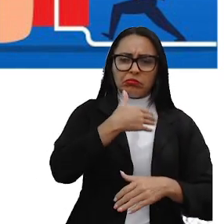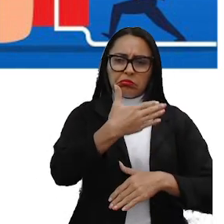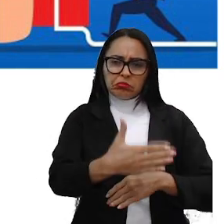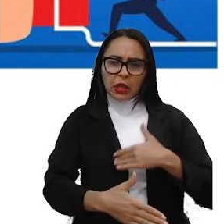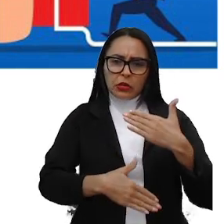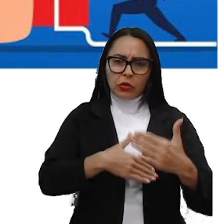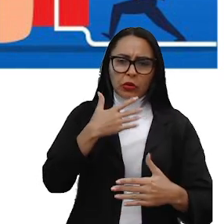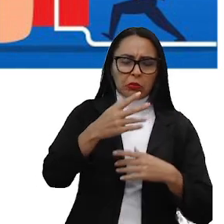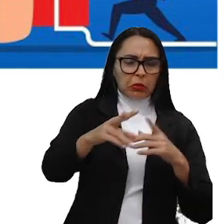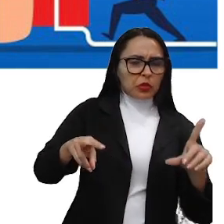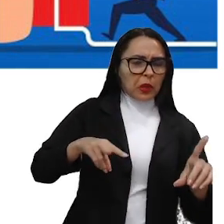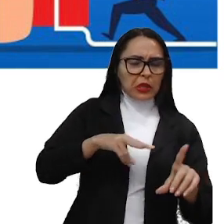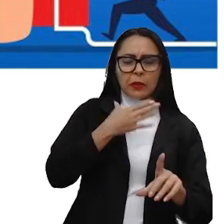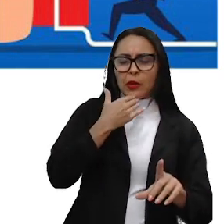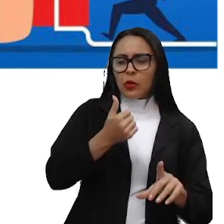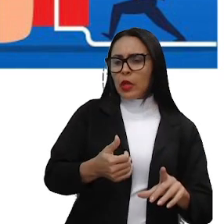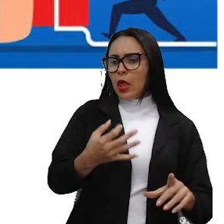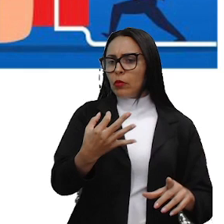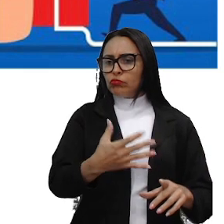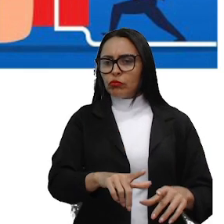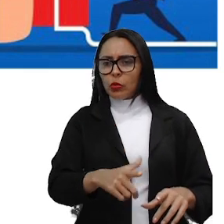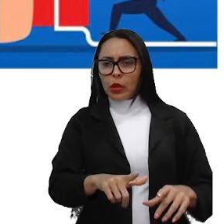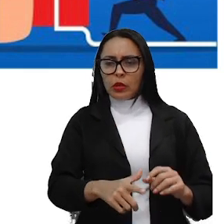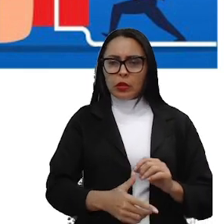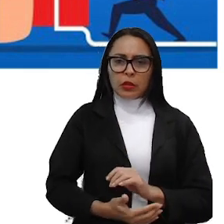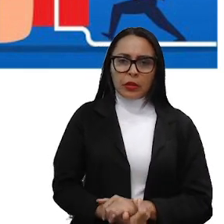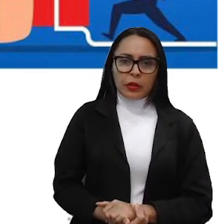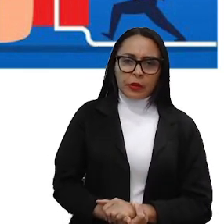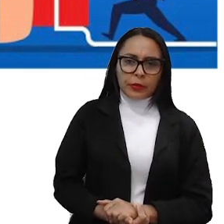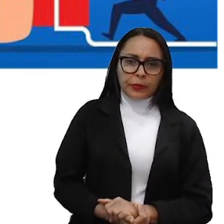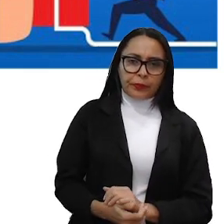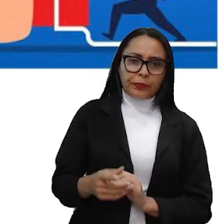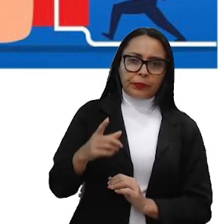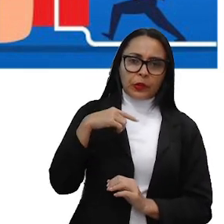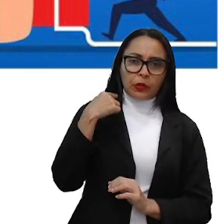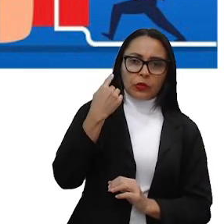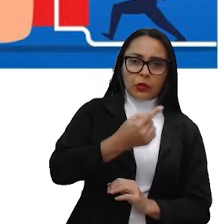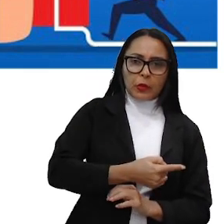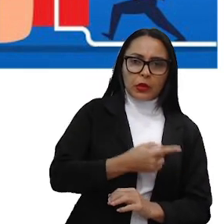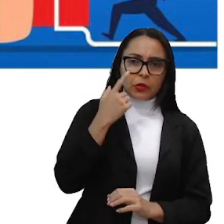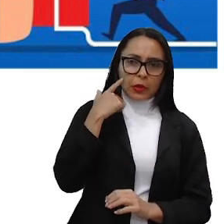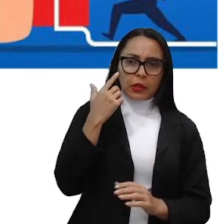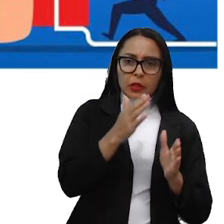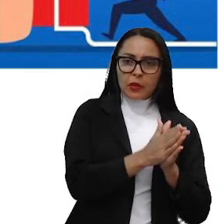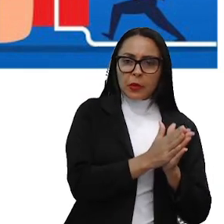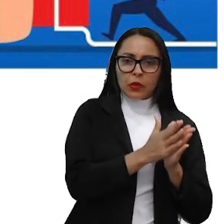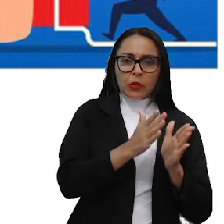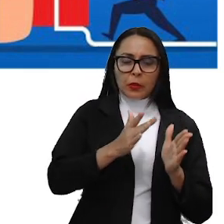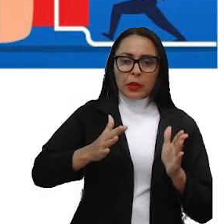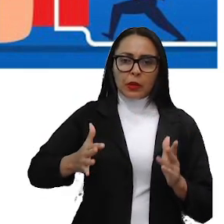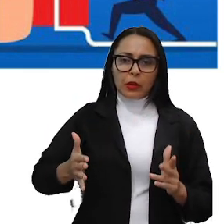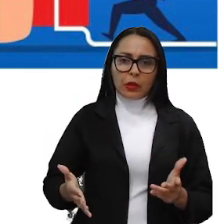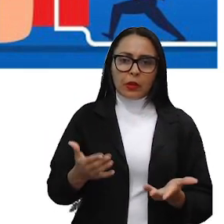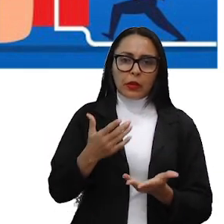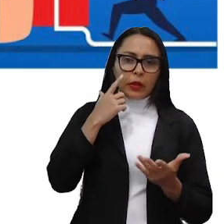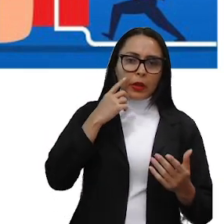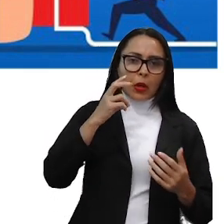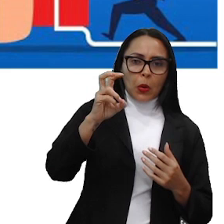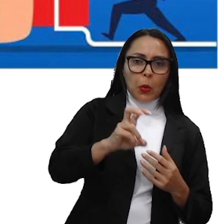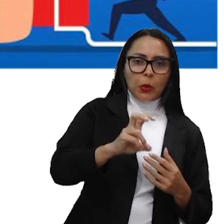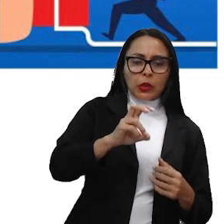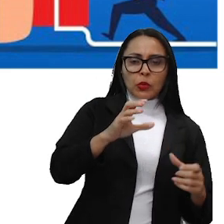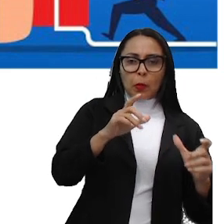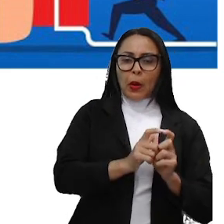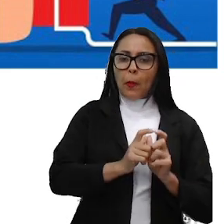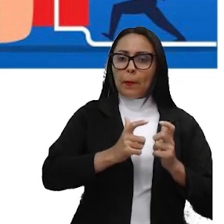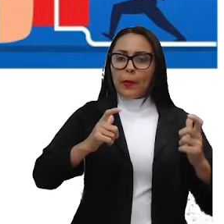uma perspectiva de melhoria real. O nosso Brasil, país de dimensões continentais, é o 5º maior país